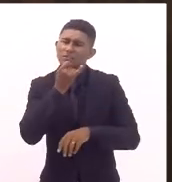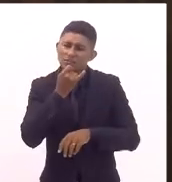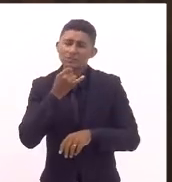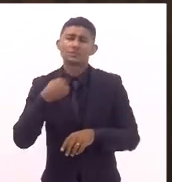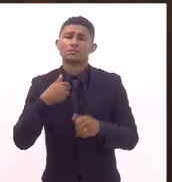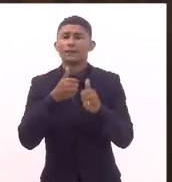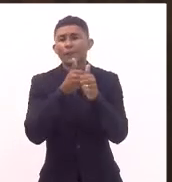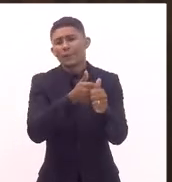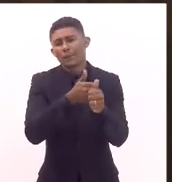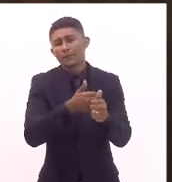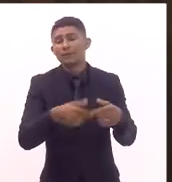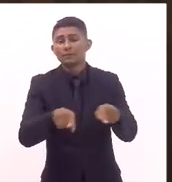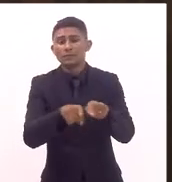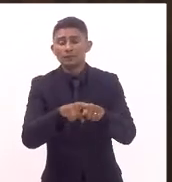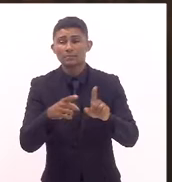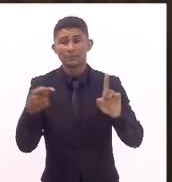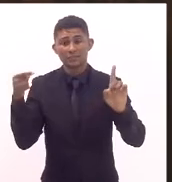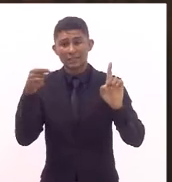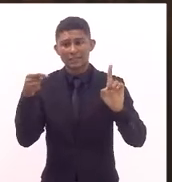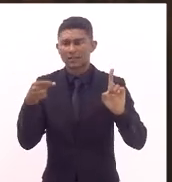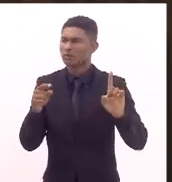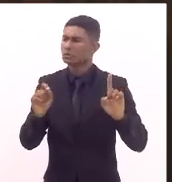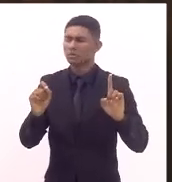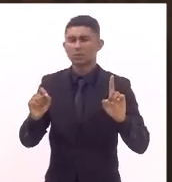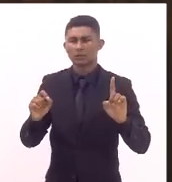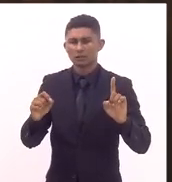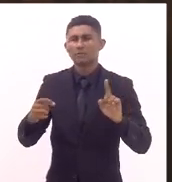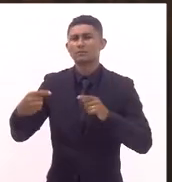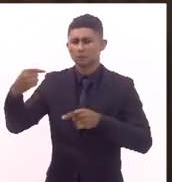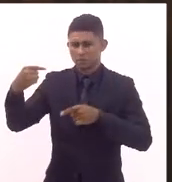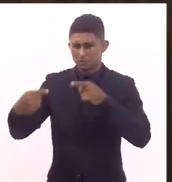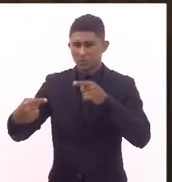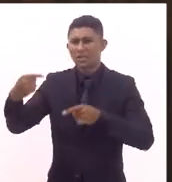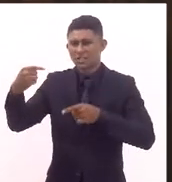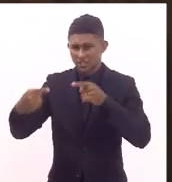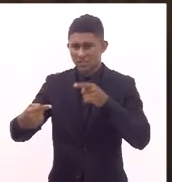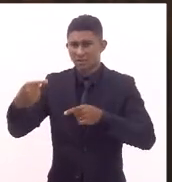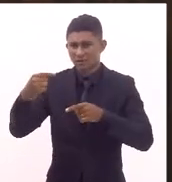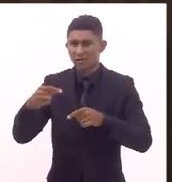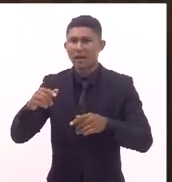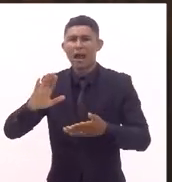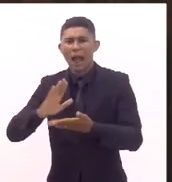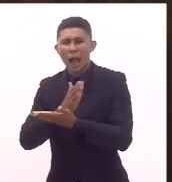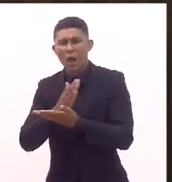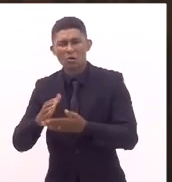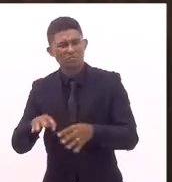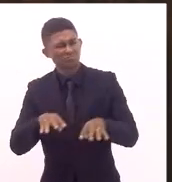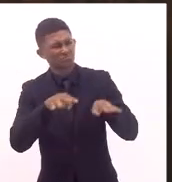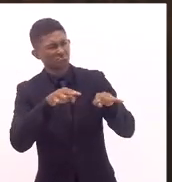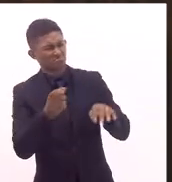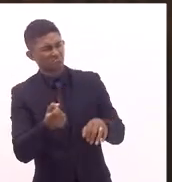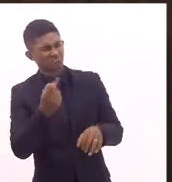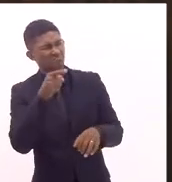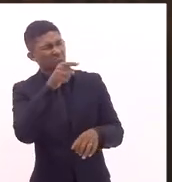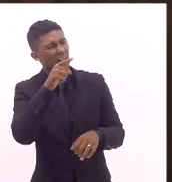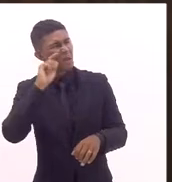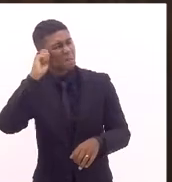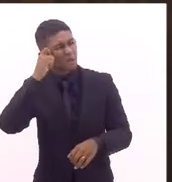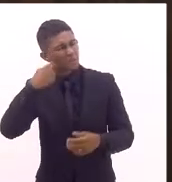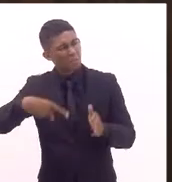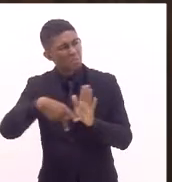a estranheza da política de ter uma negra magrinha da favela